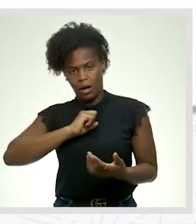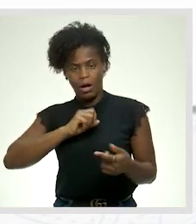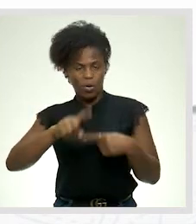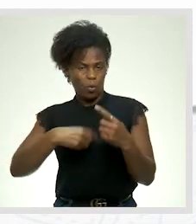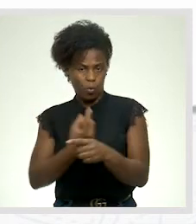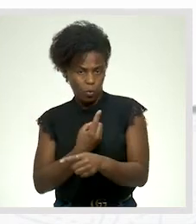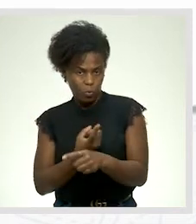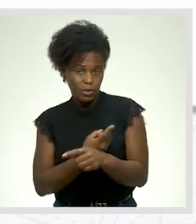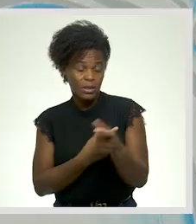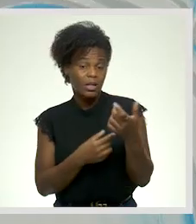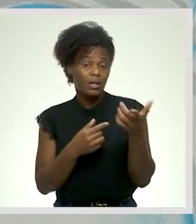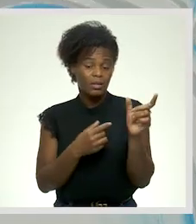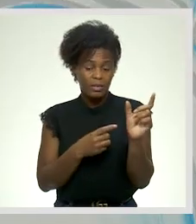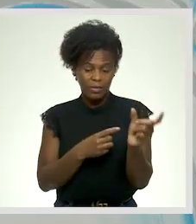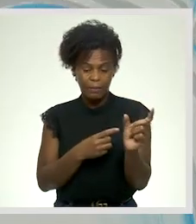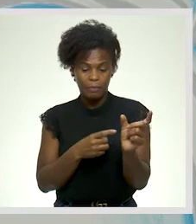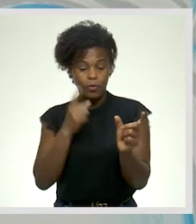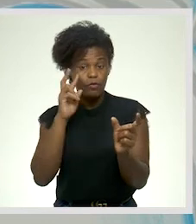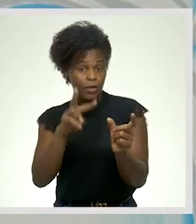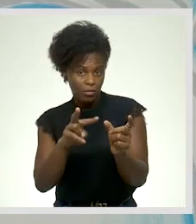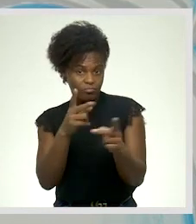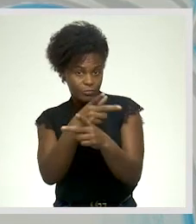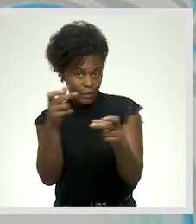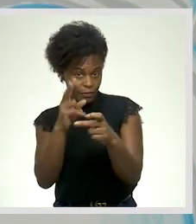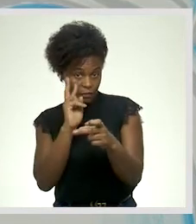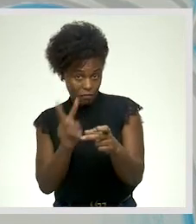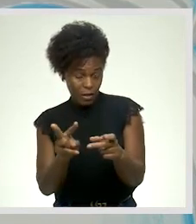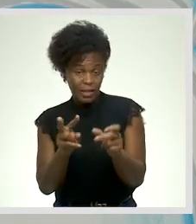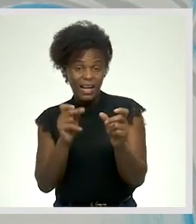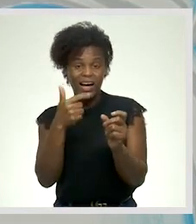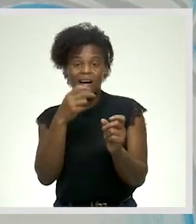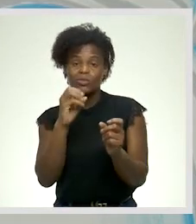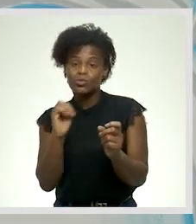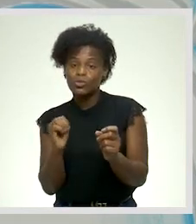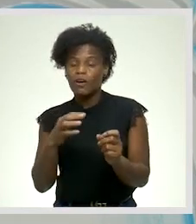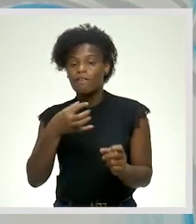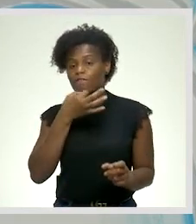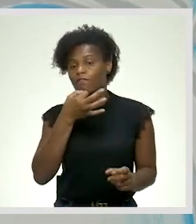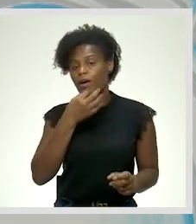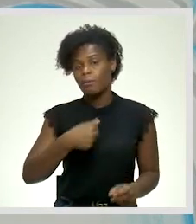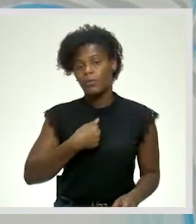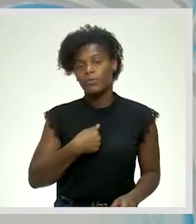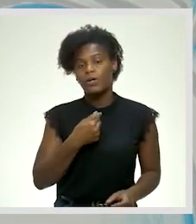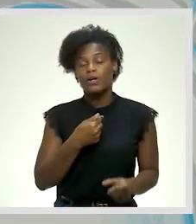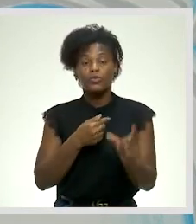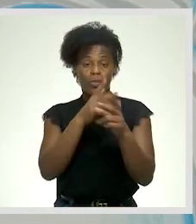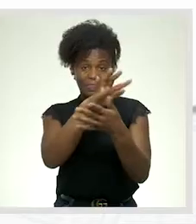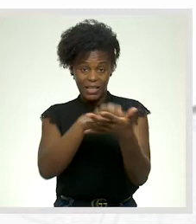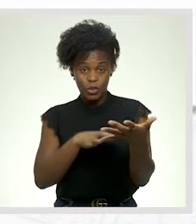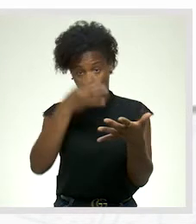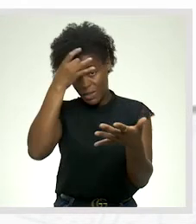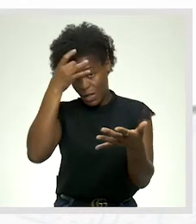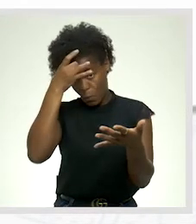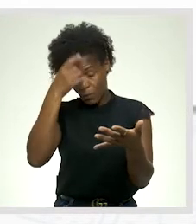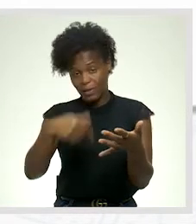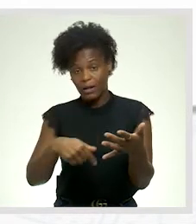etc., são, portanto, expressões ou atos de fala próprios de um texto opinativo. Temos